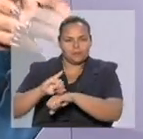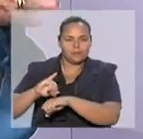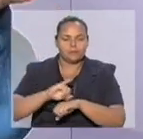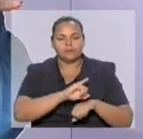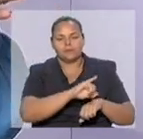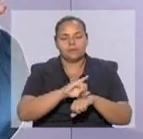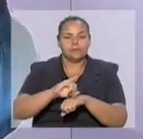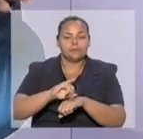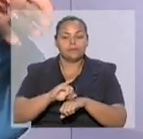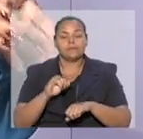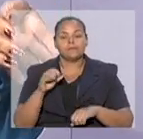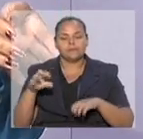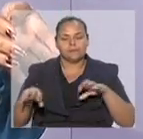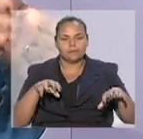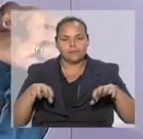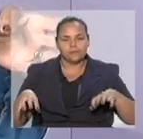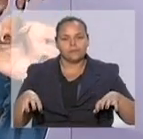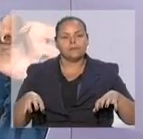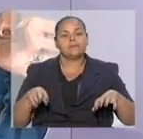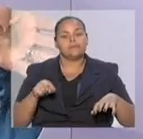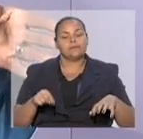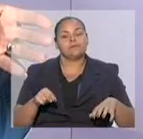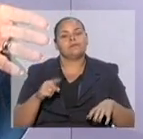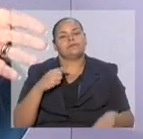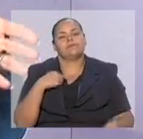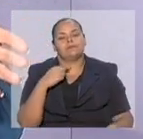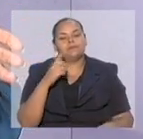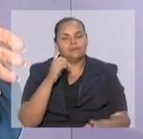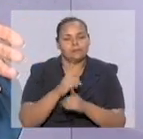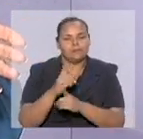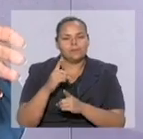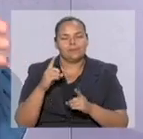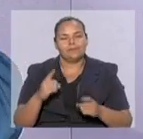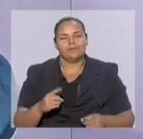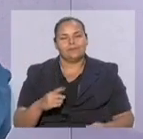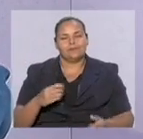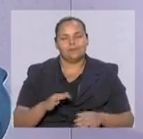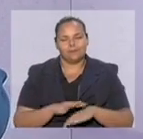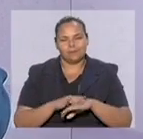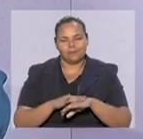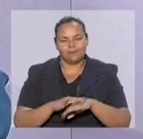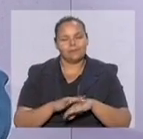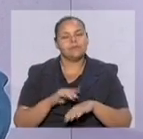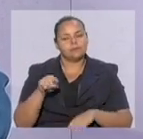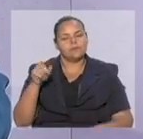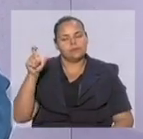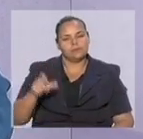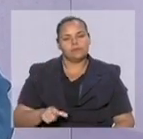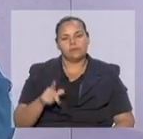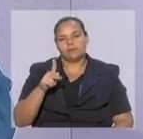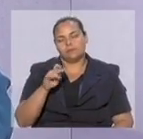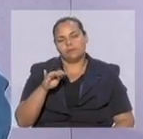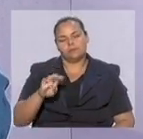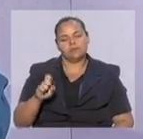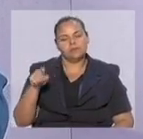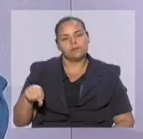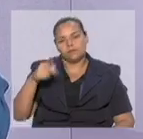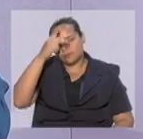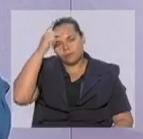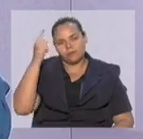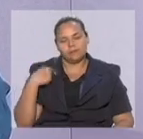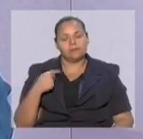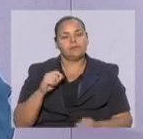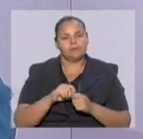polos de diagnóstico referenciados pelos municípios e ali o paciente já faça, por exemplo, a